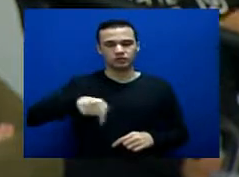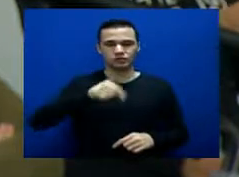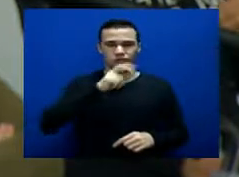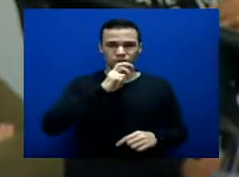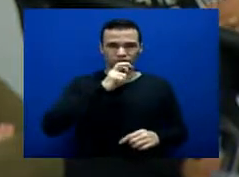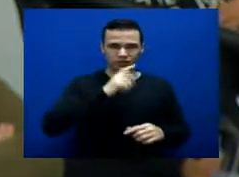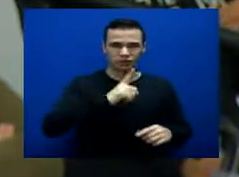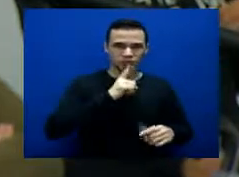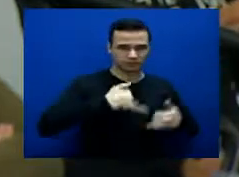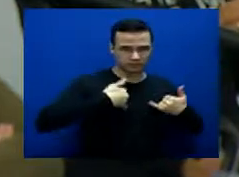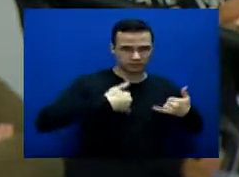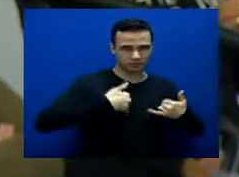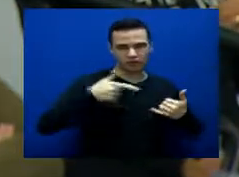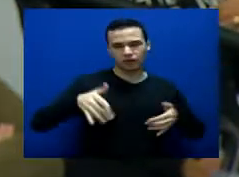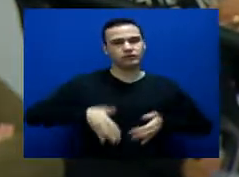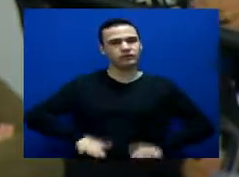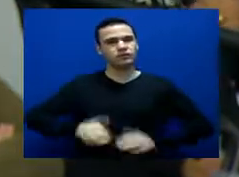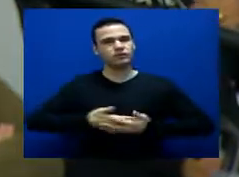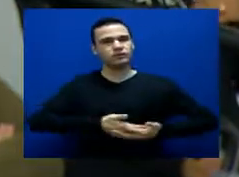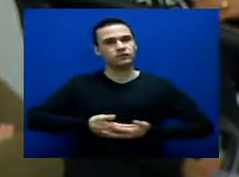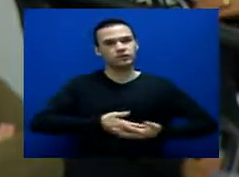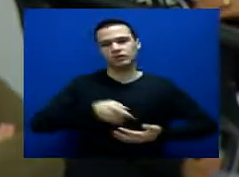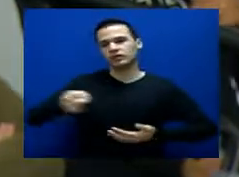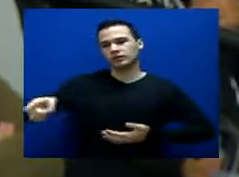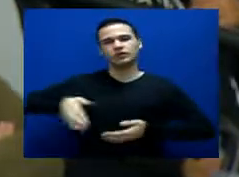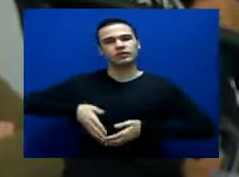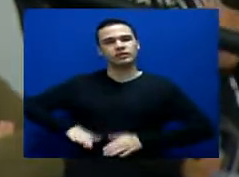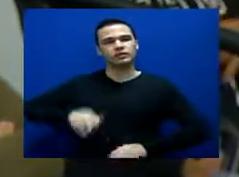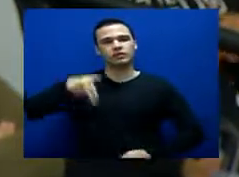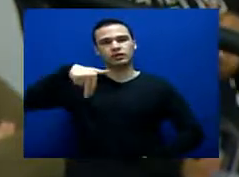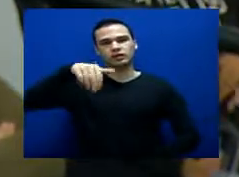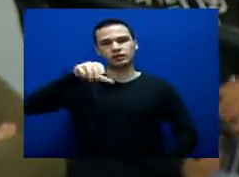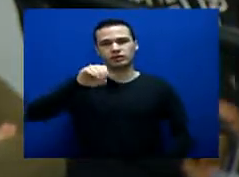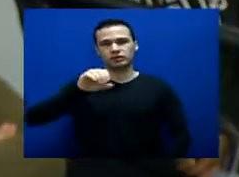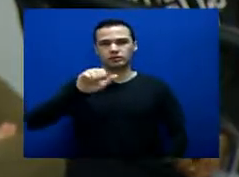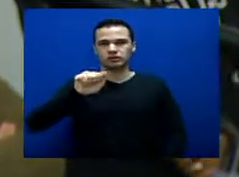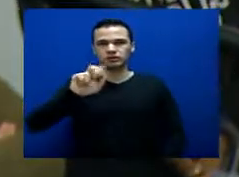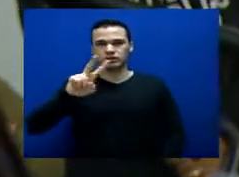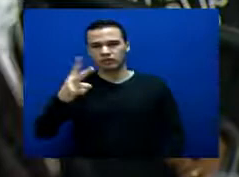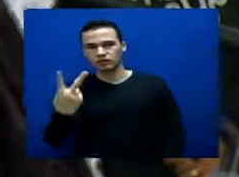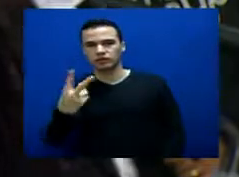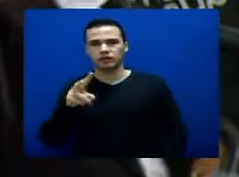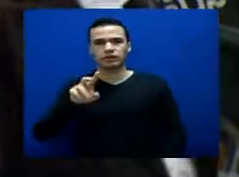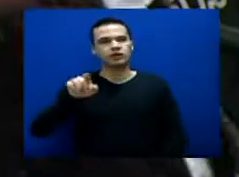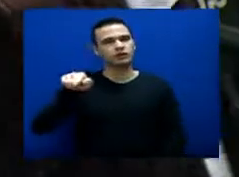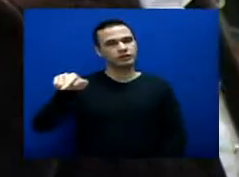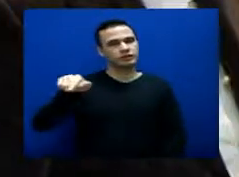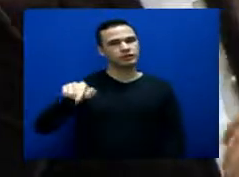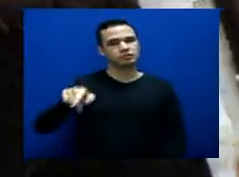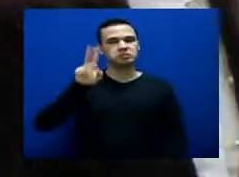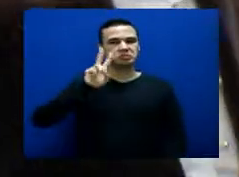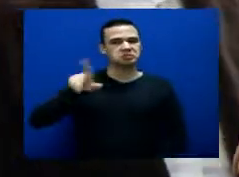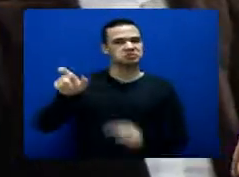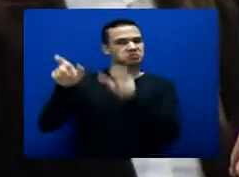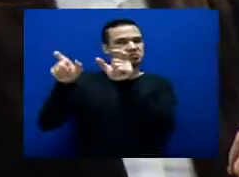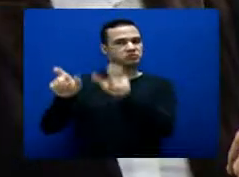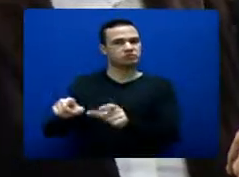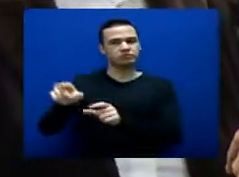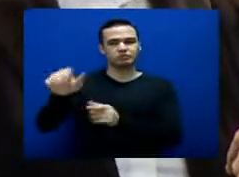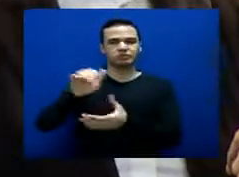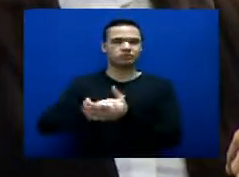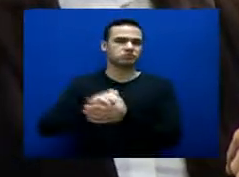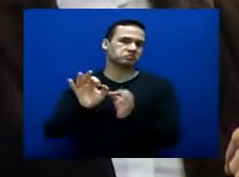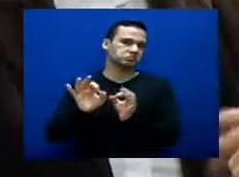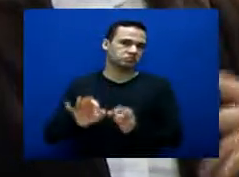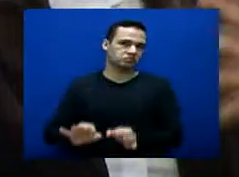Sorocaba, nasceu o filhinho dela, o Noah. Então, eles que têm uma história de um casal exemplar, que